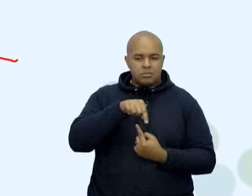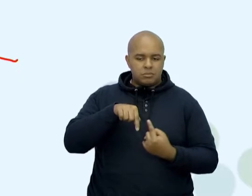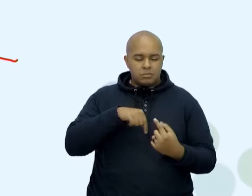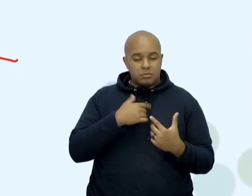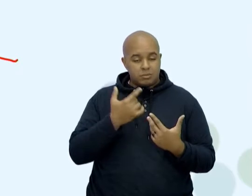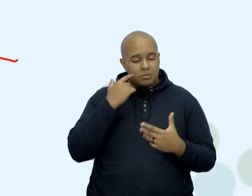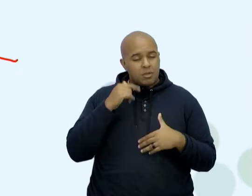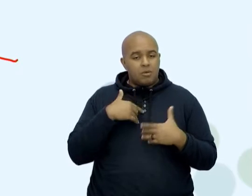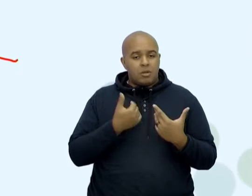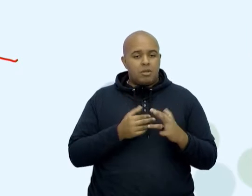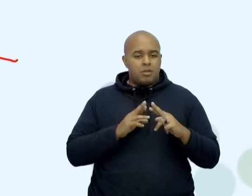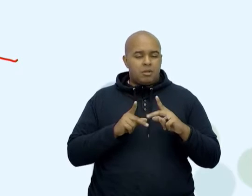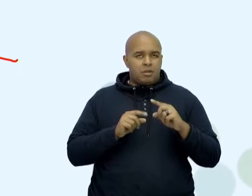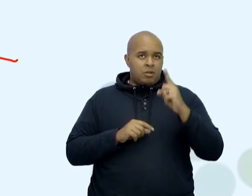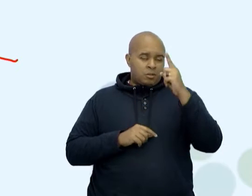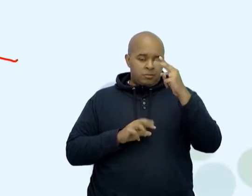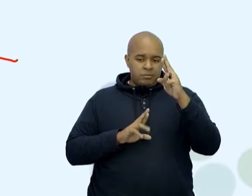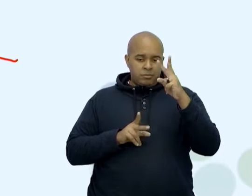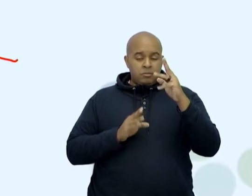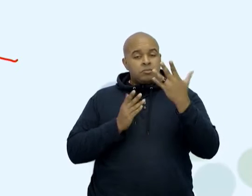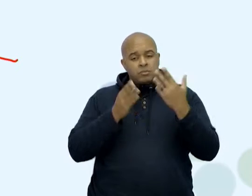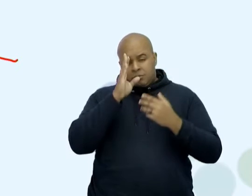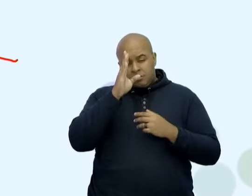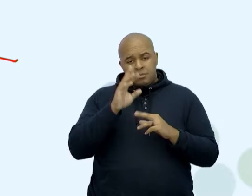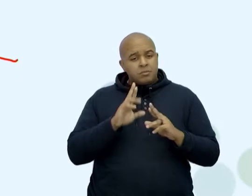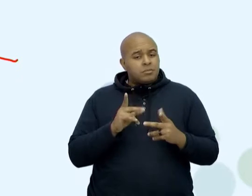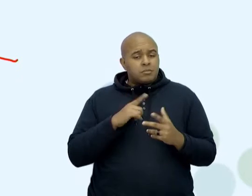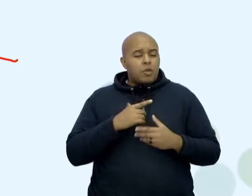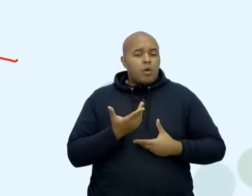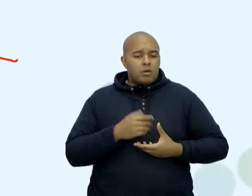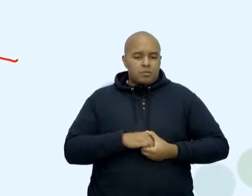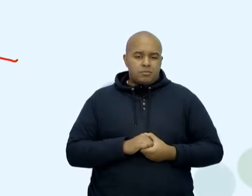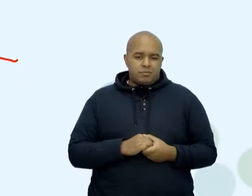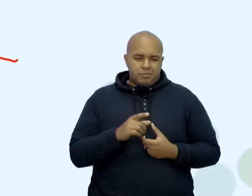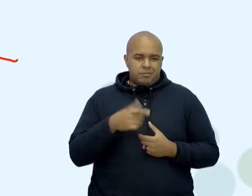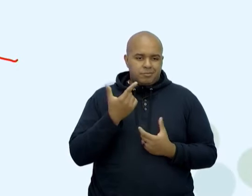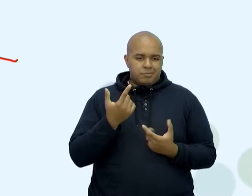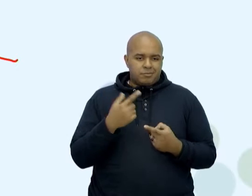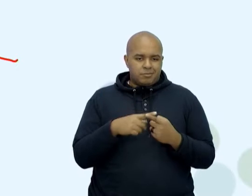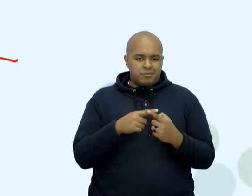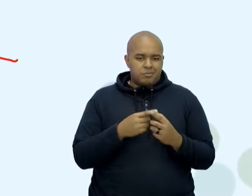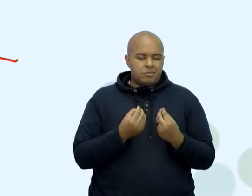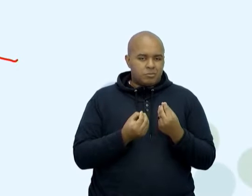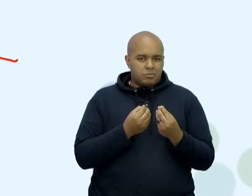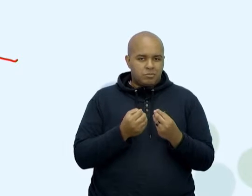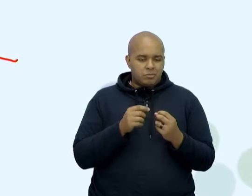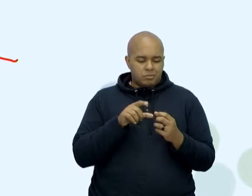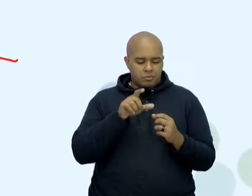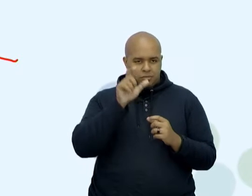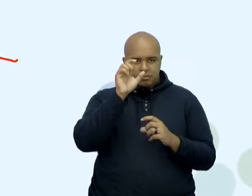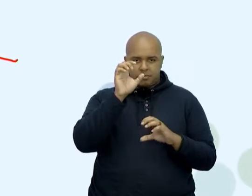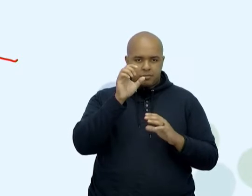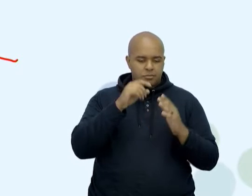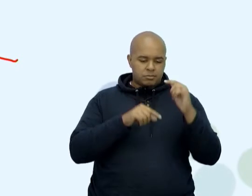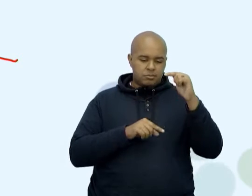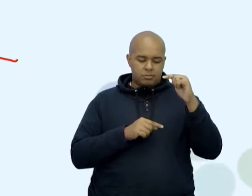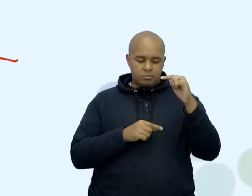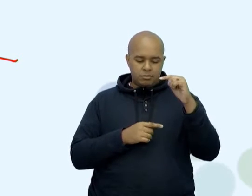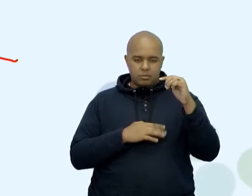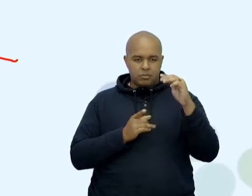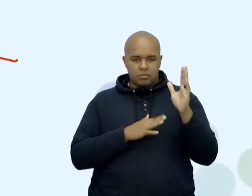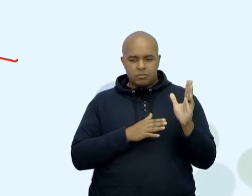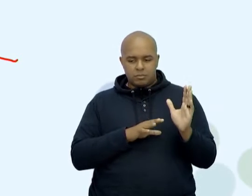E aí, qual é a diferença principal entre eles? É, na verdade, como esses objetos, eles vão